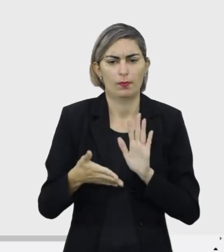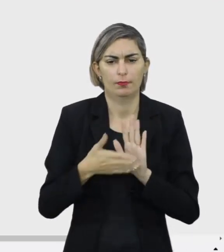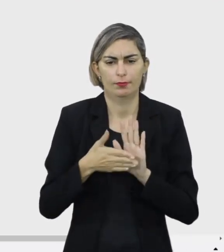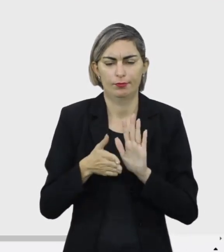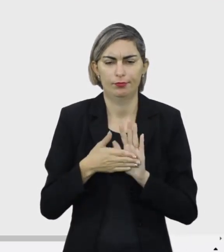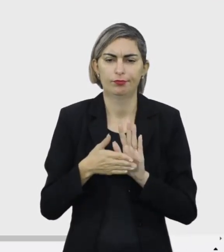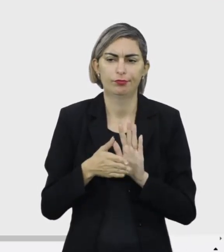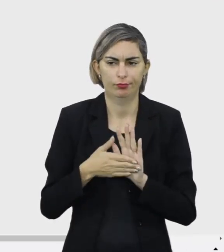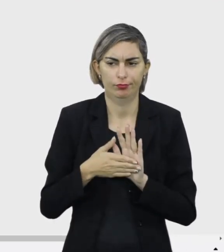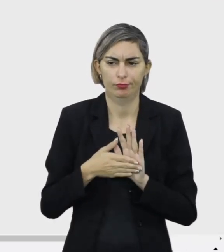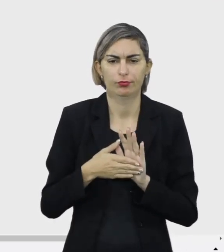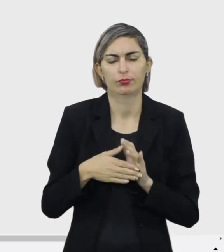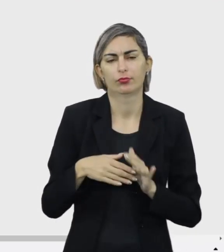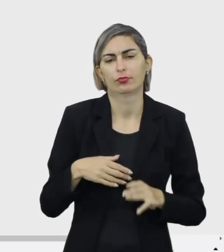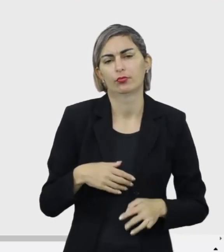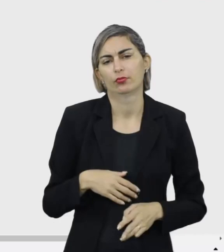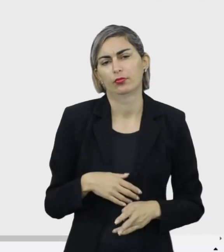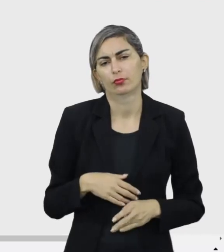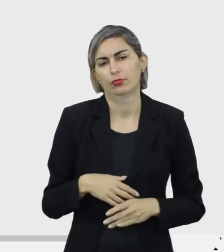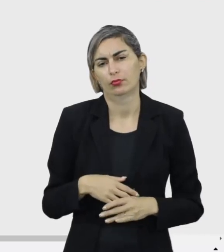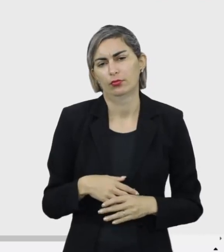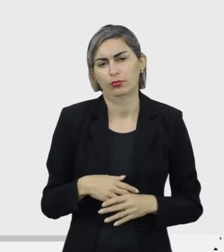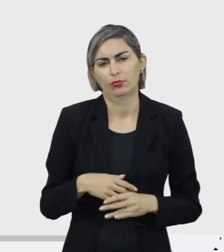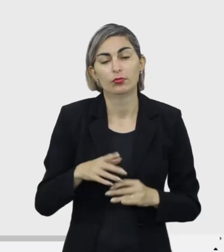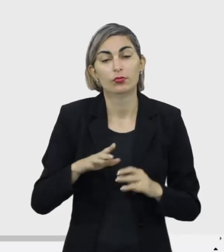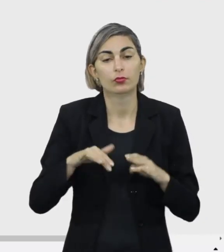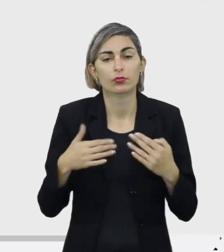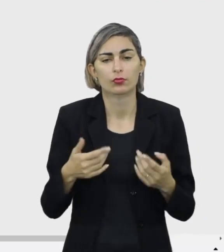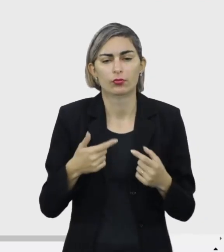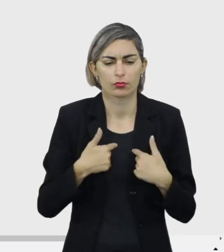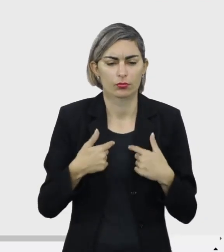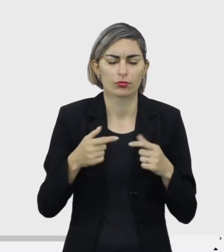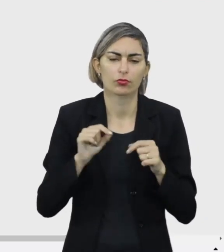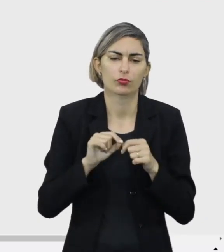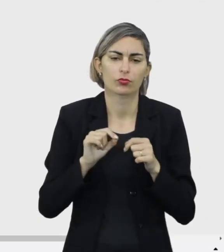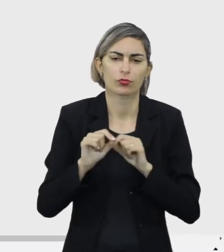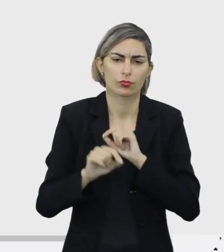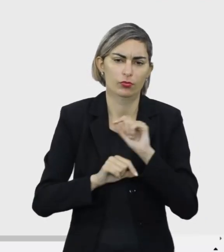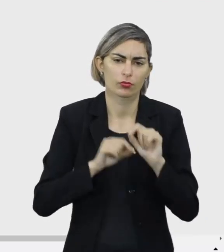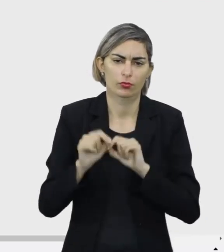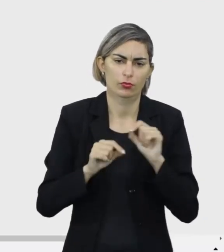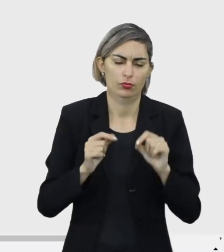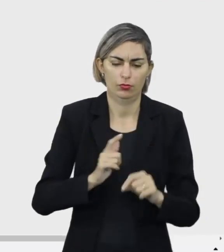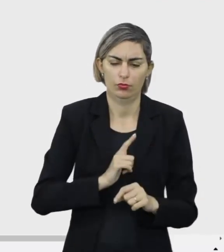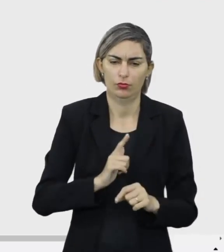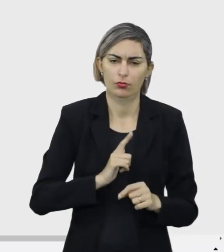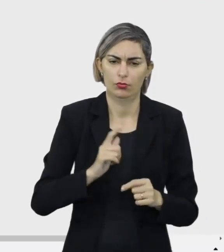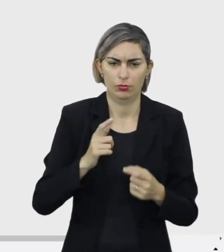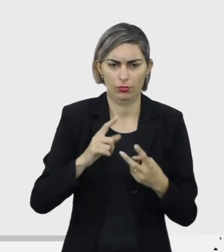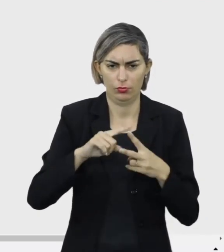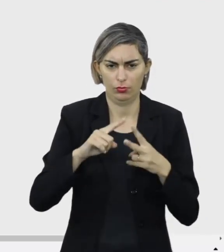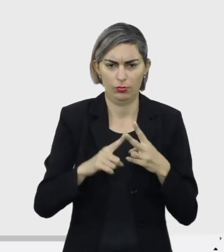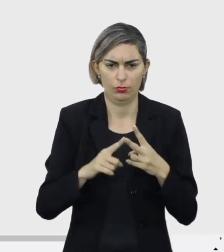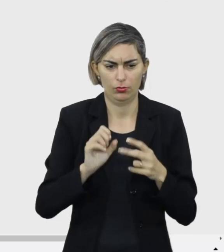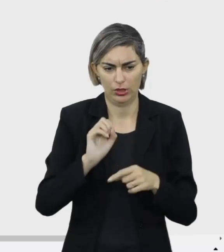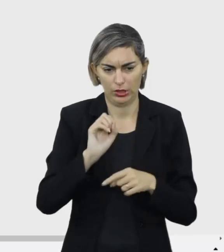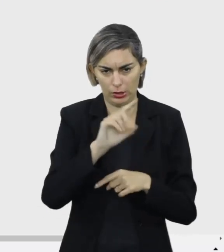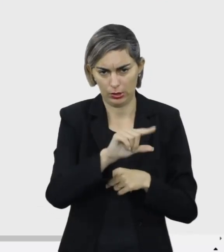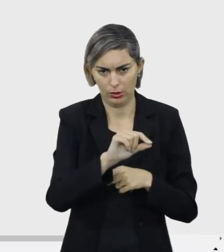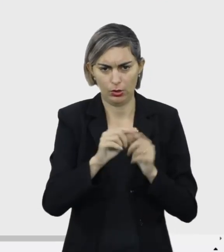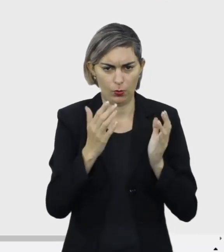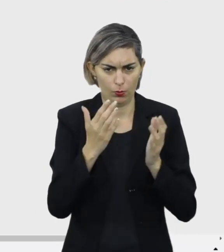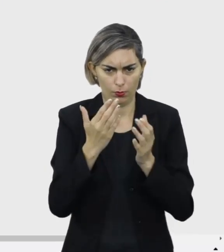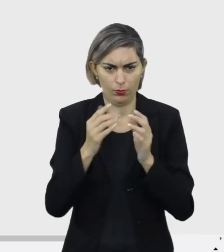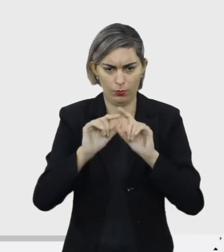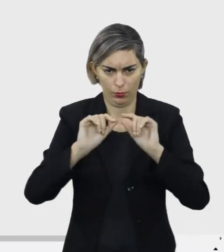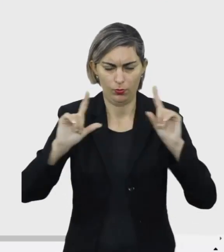do Arduino, né? O setup e o loop. Então o que é que eu vou fazer aqui? Percebam que eu tenho aqui nos blocos de saída,